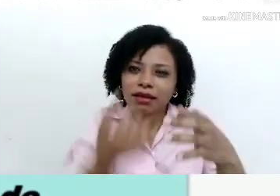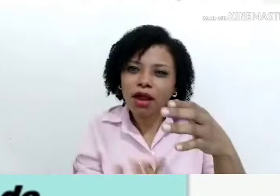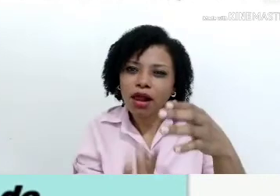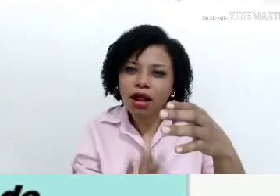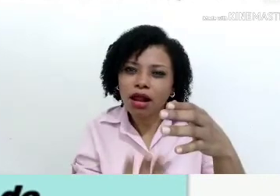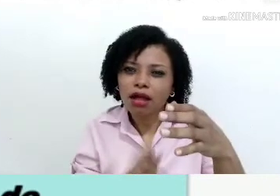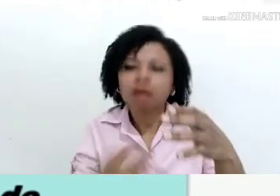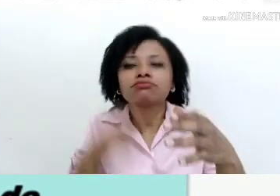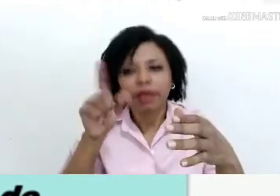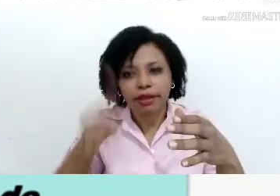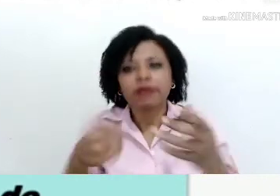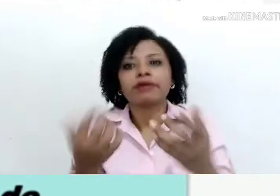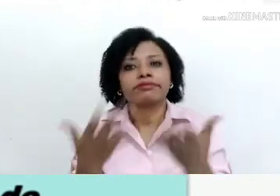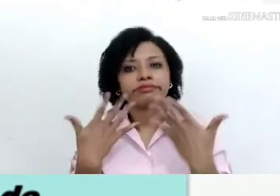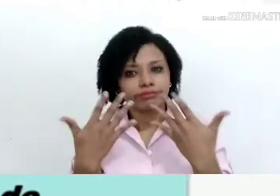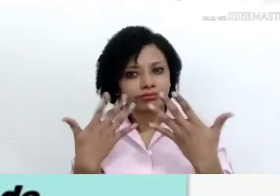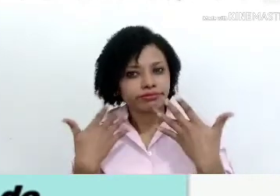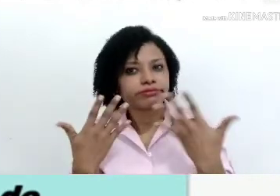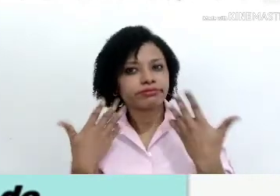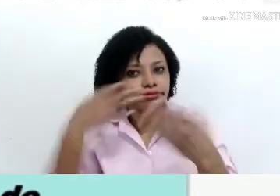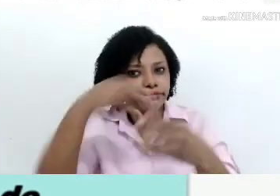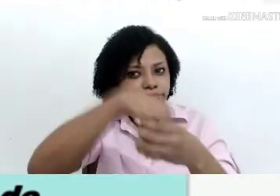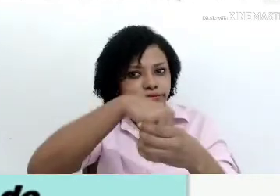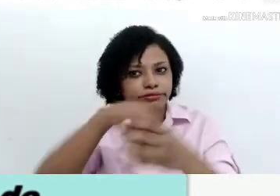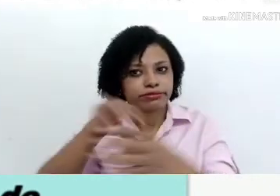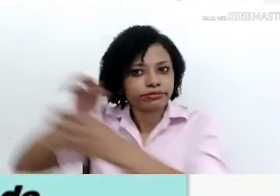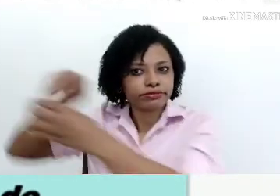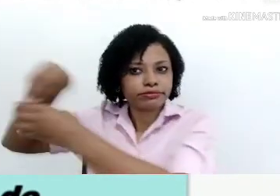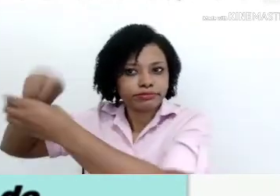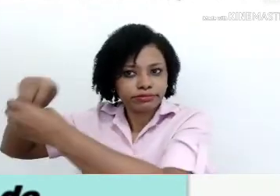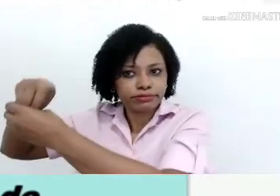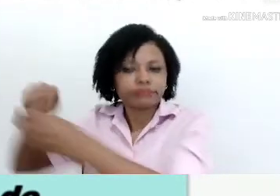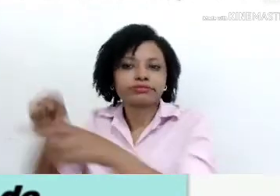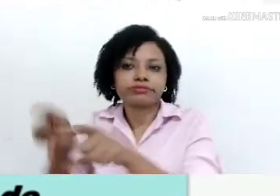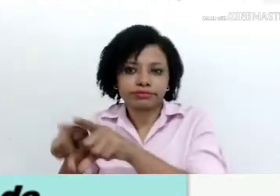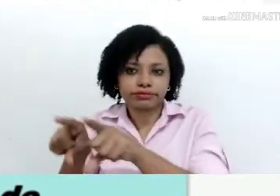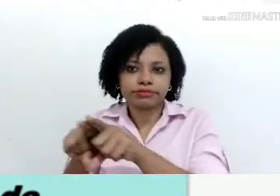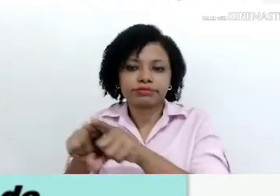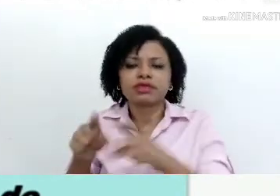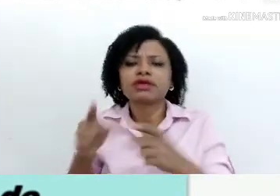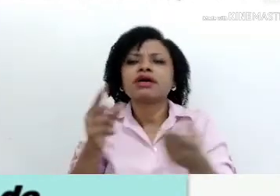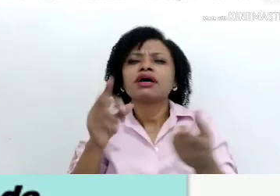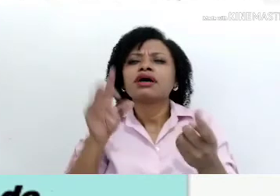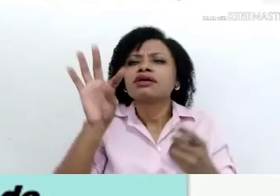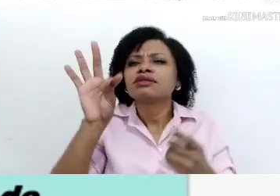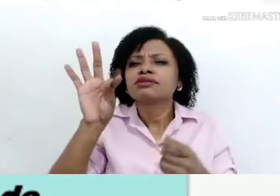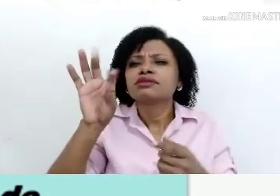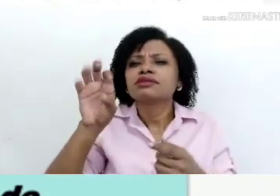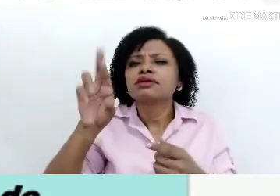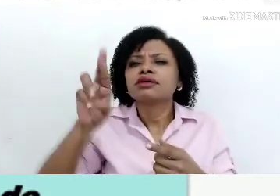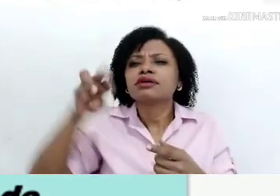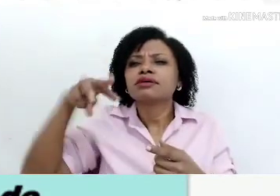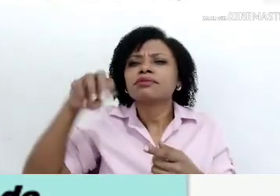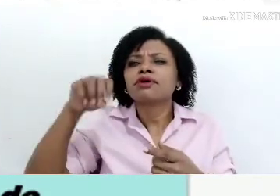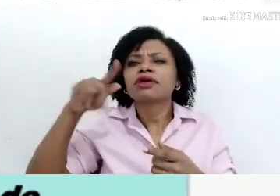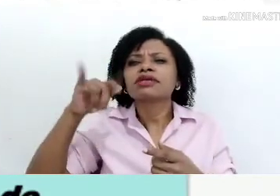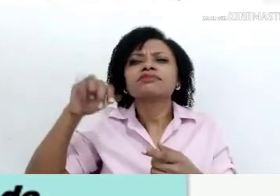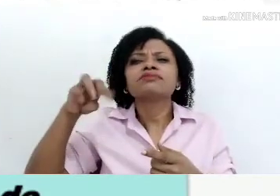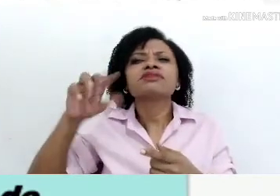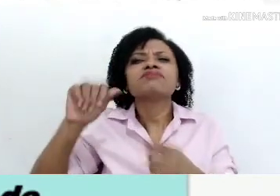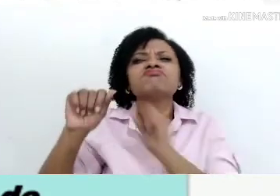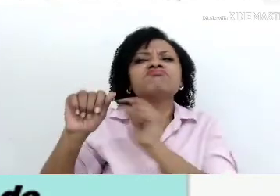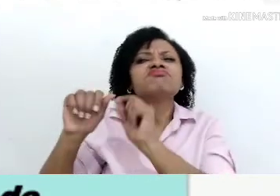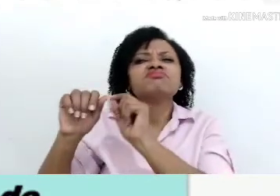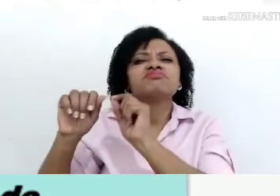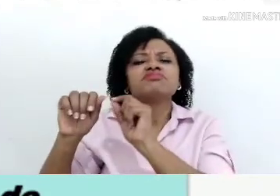Esta energia é estudada por um segmento da química denominada de termoquímica. Em outras palavras, o que é termoquímica?